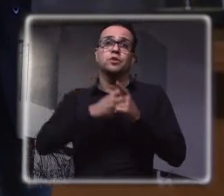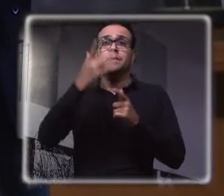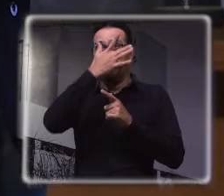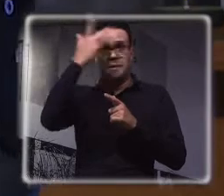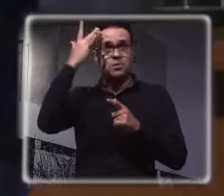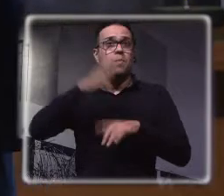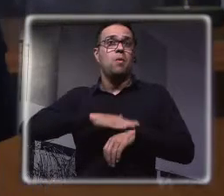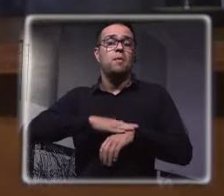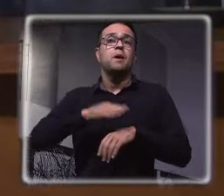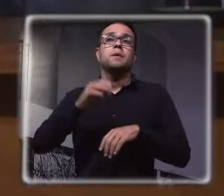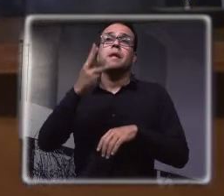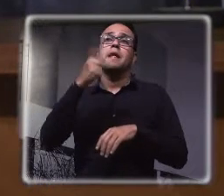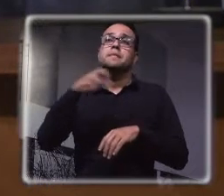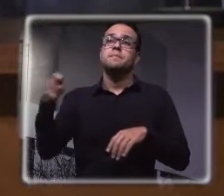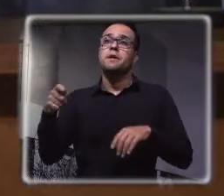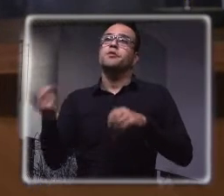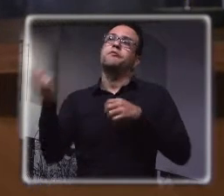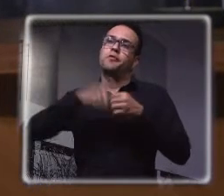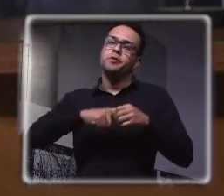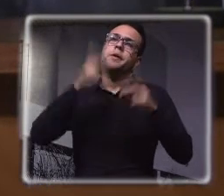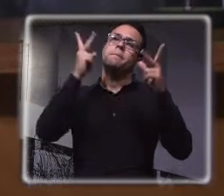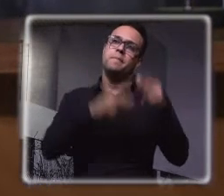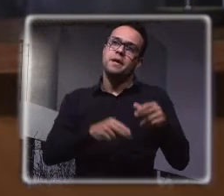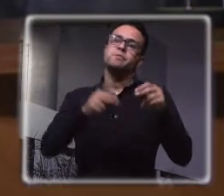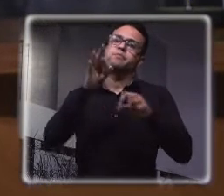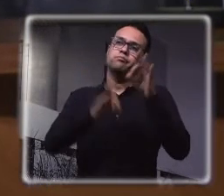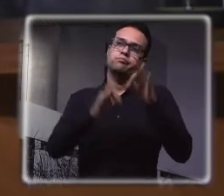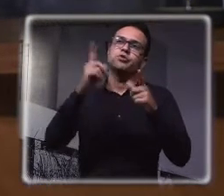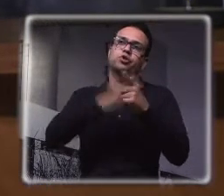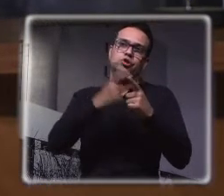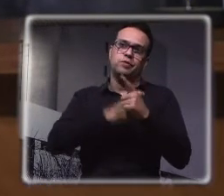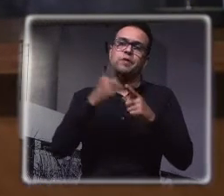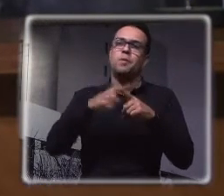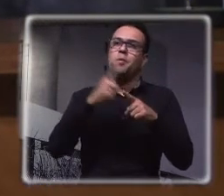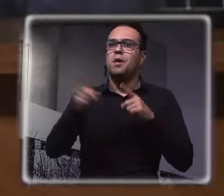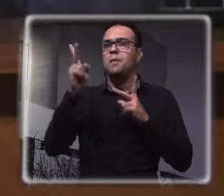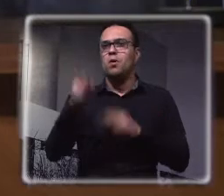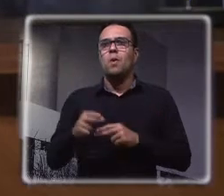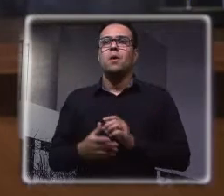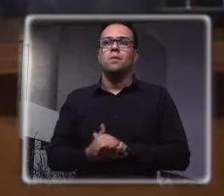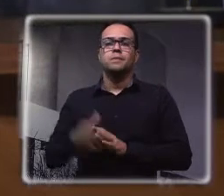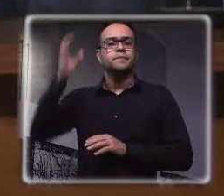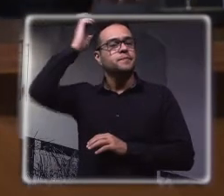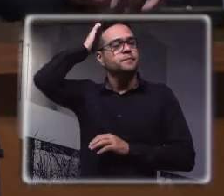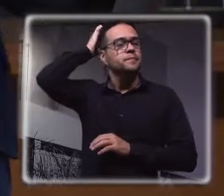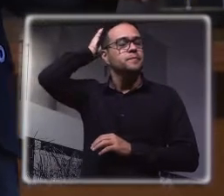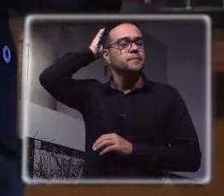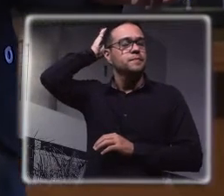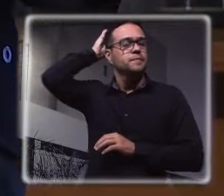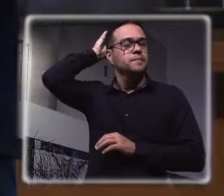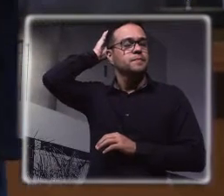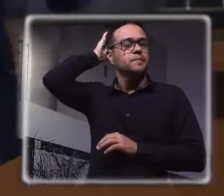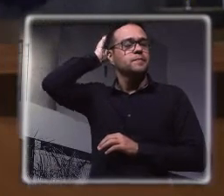dado momento, daqui a 3 meses ela está de volta no Poder Judiciário com um problema parecido ou com um problema até idêntico, muitas vezes com o mesmo